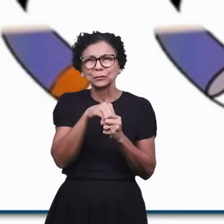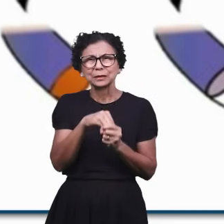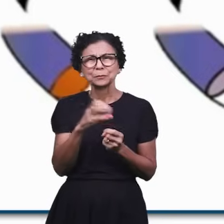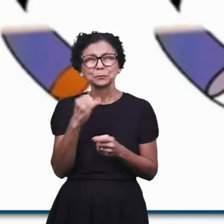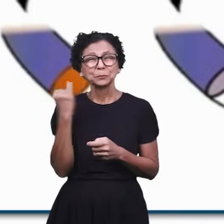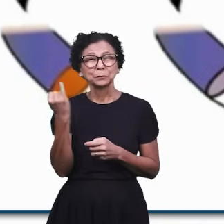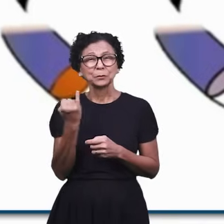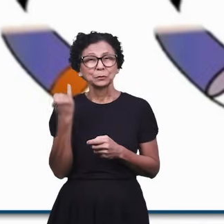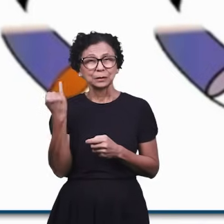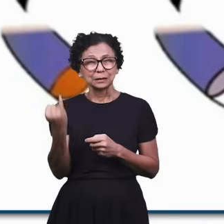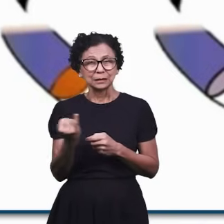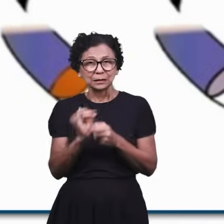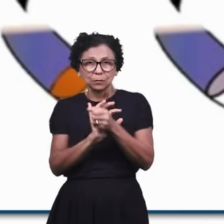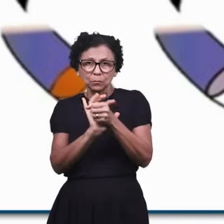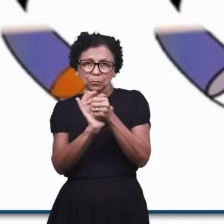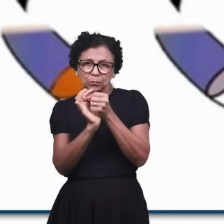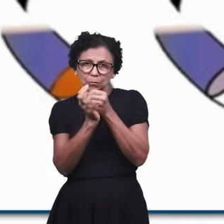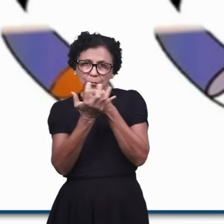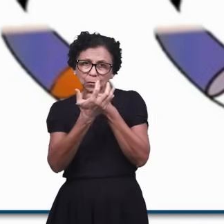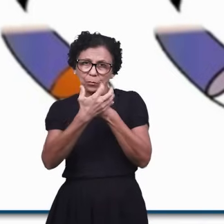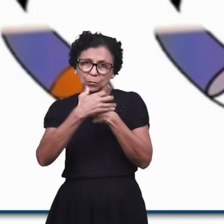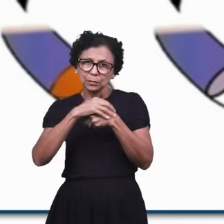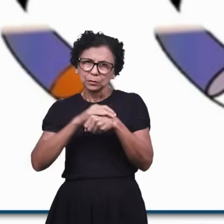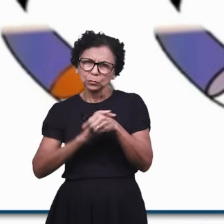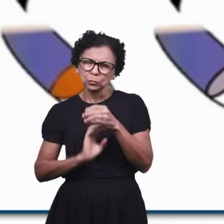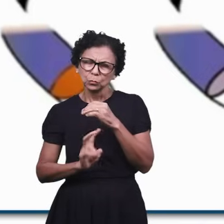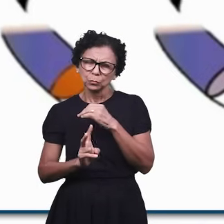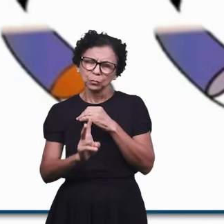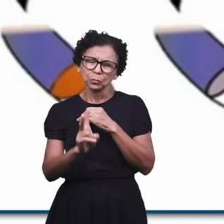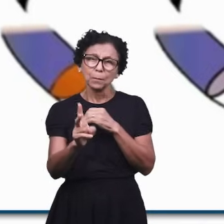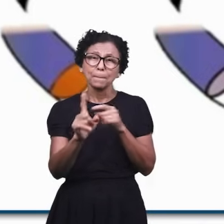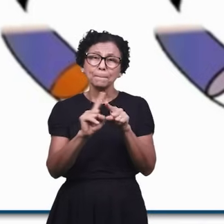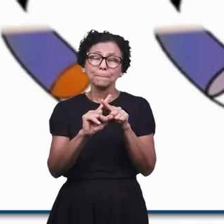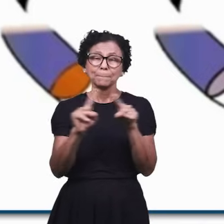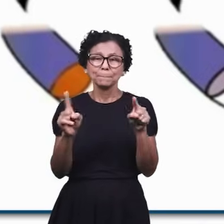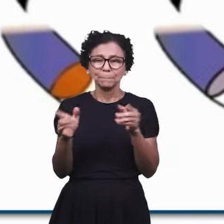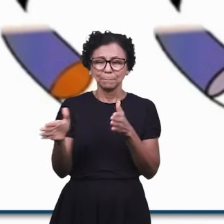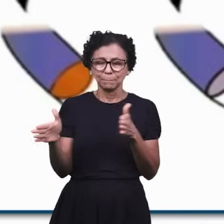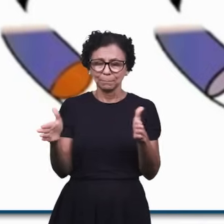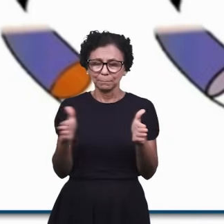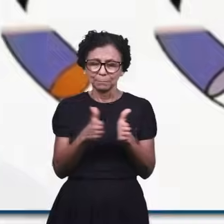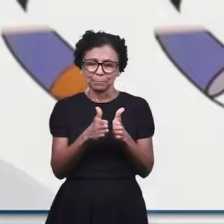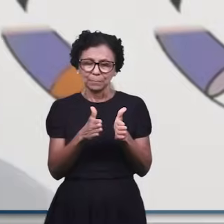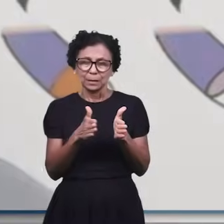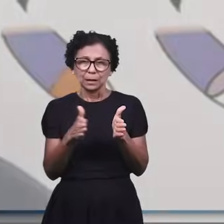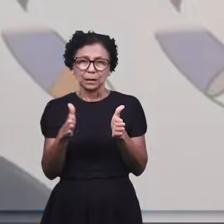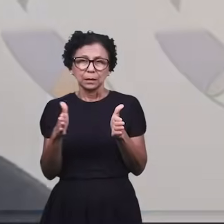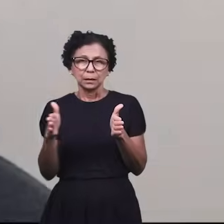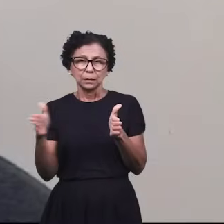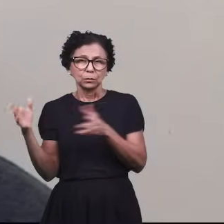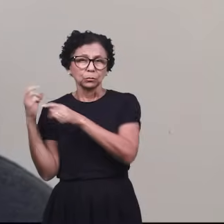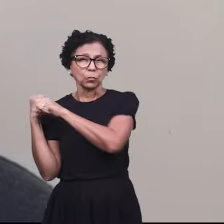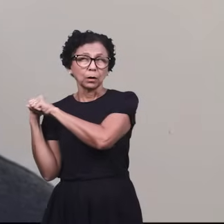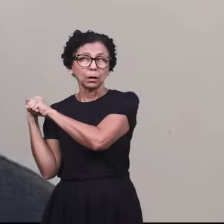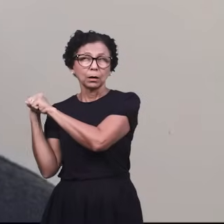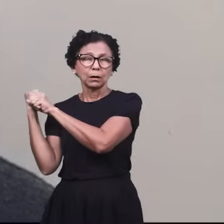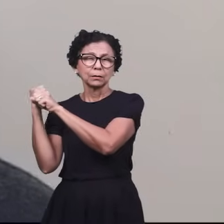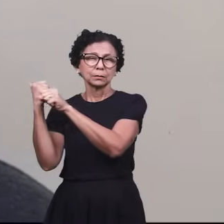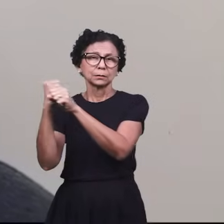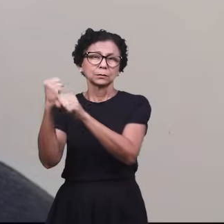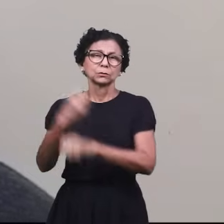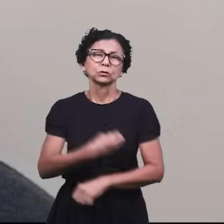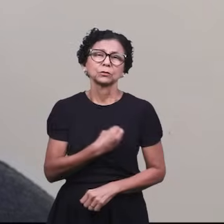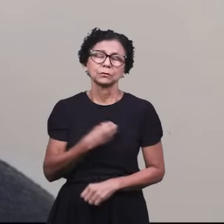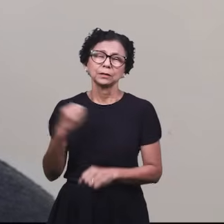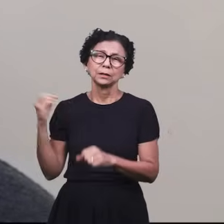essa proteção ela permaneça. Porém, ao longo do tempo de vida, ao longo dos anos,